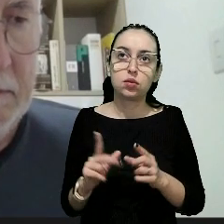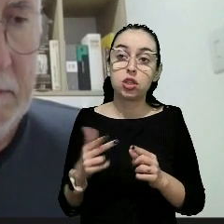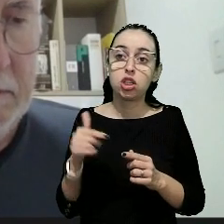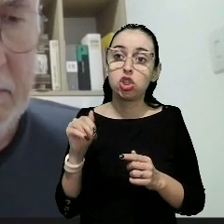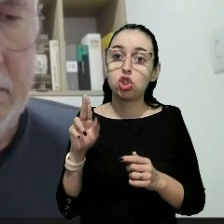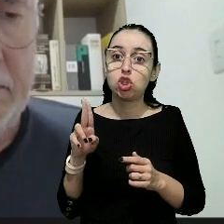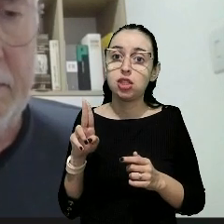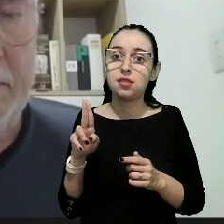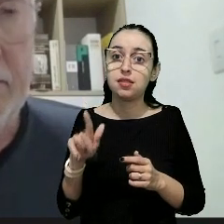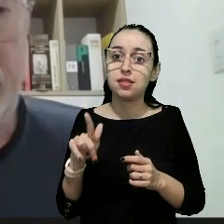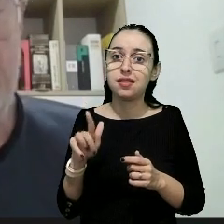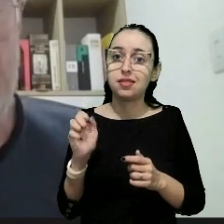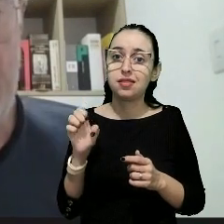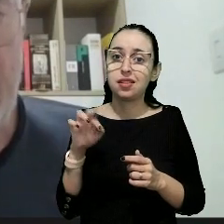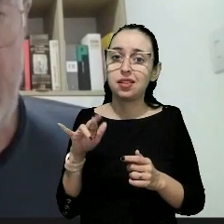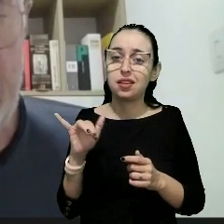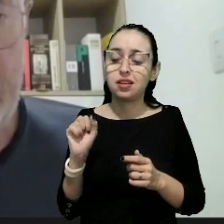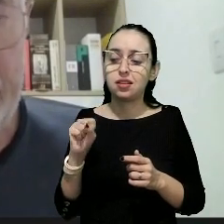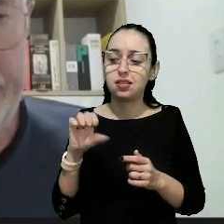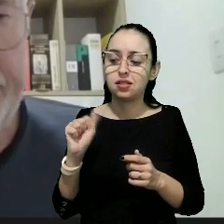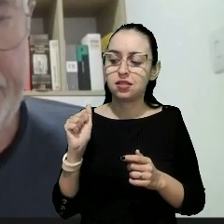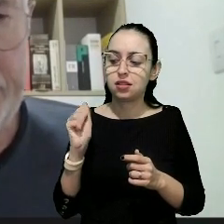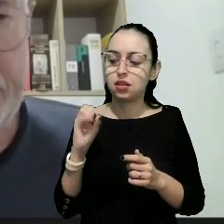Porque é a tal da geração